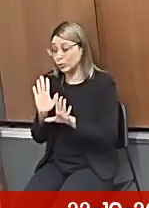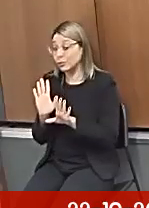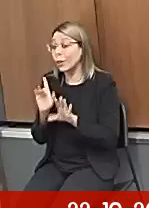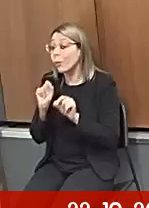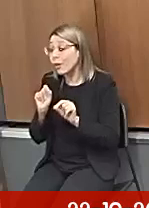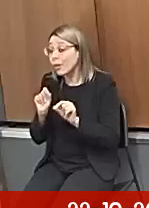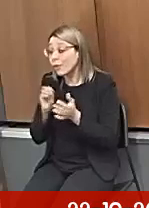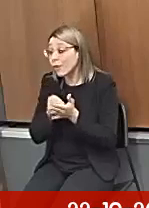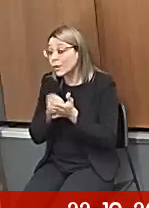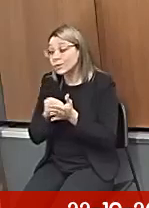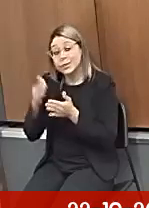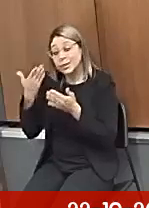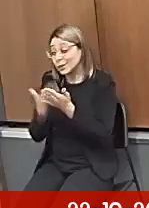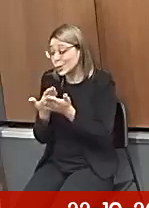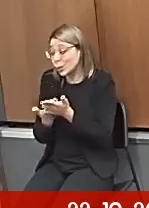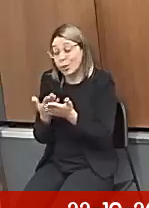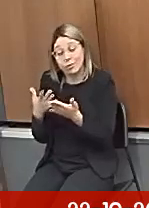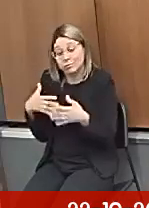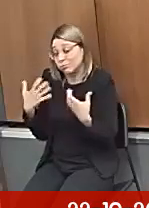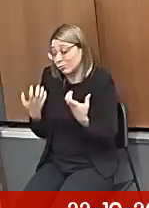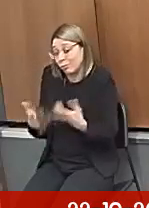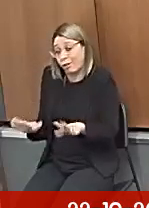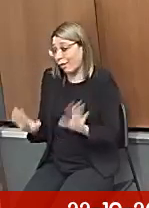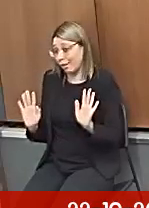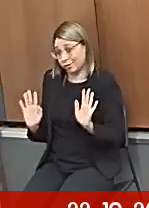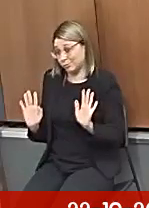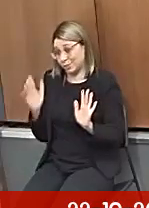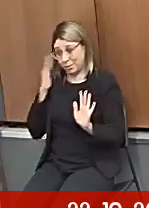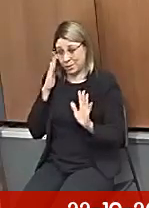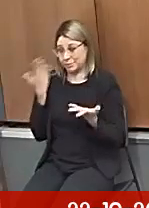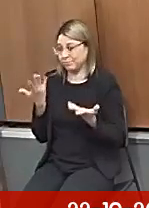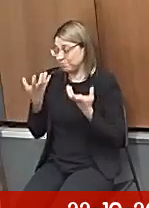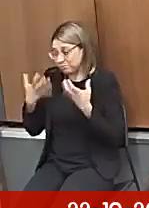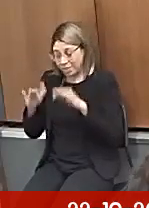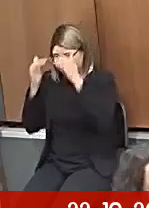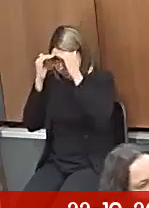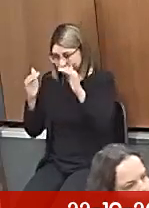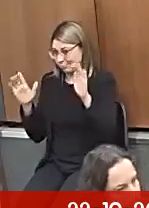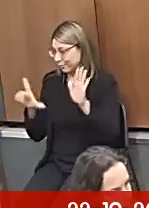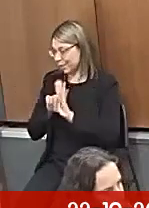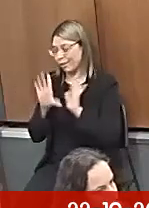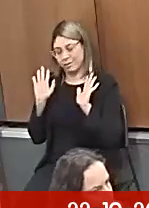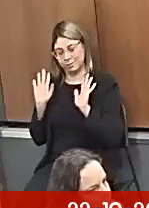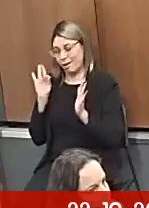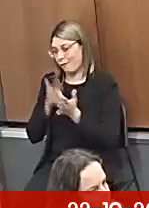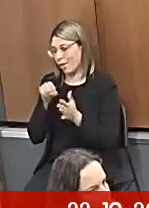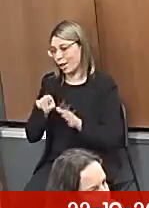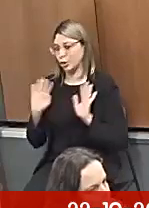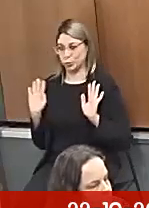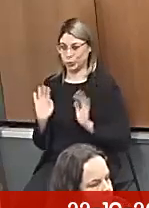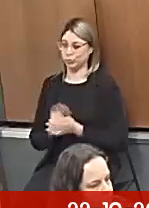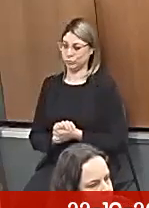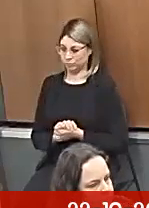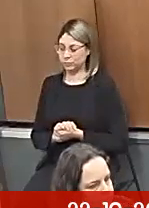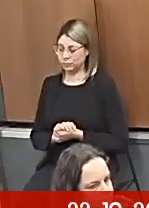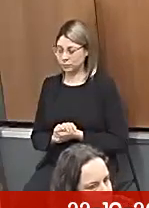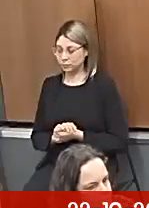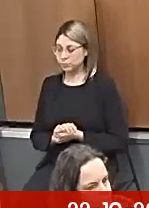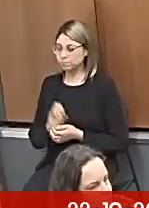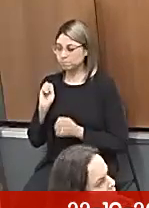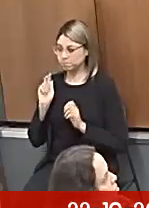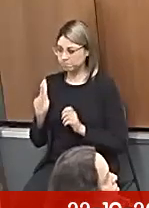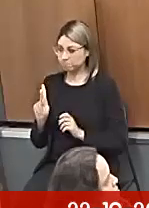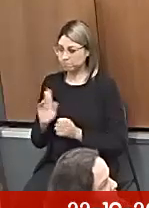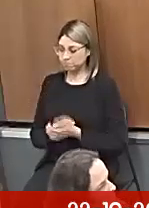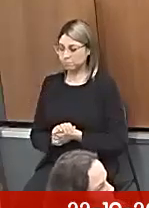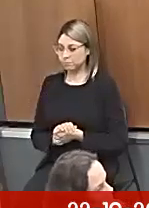quer ouvir. As escolas não querem cumprir a lei. A verdade é essa. Ok. Depois